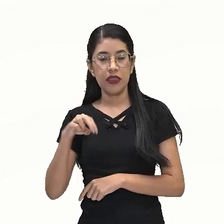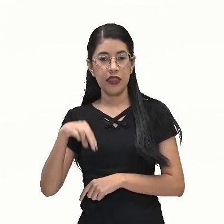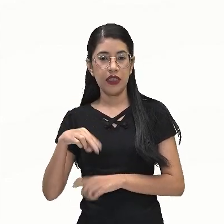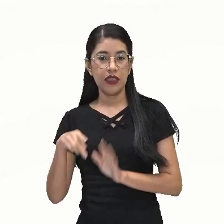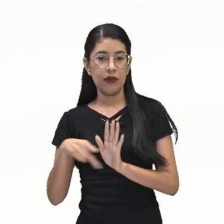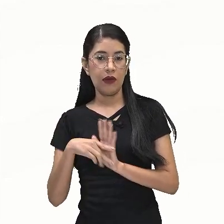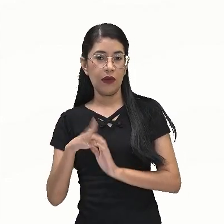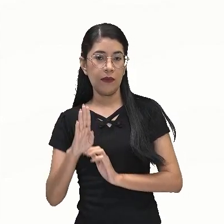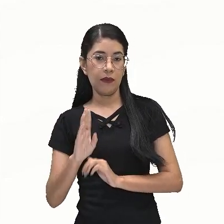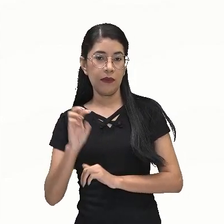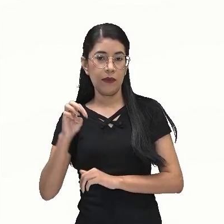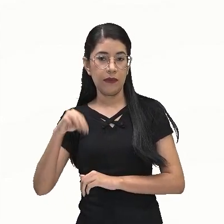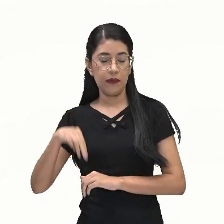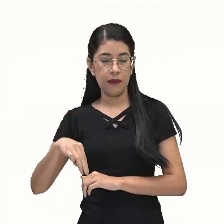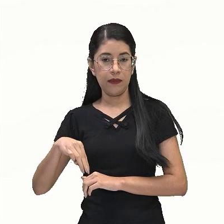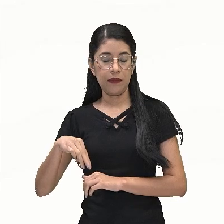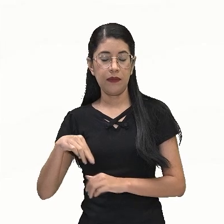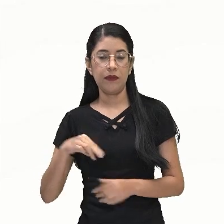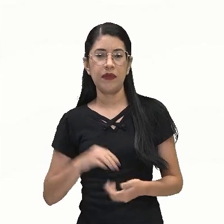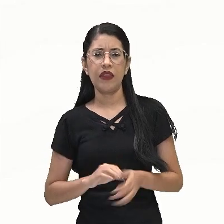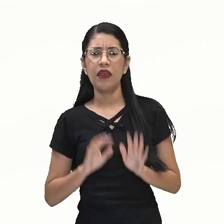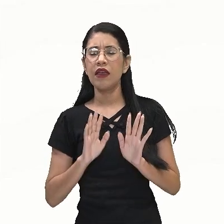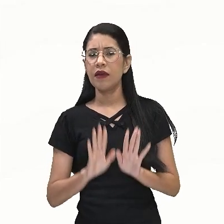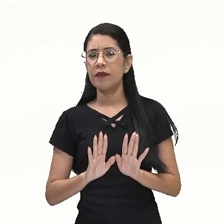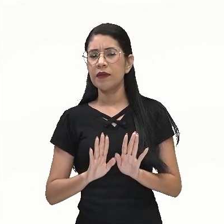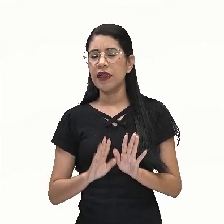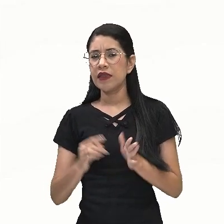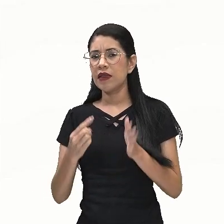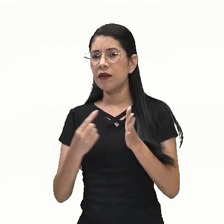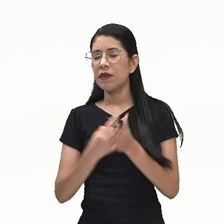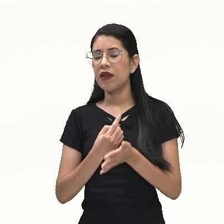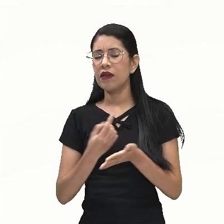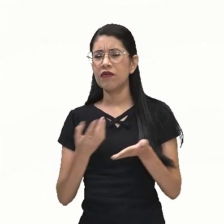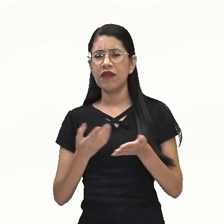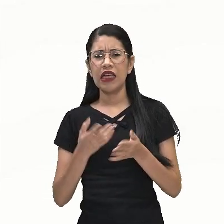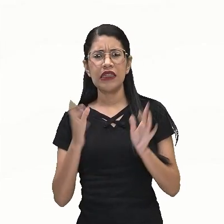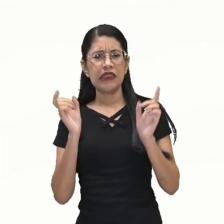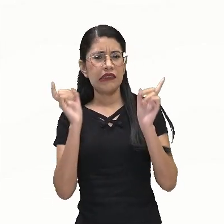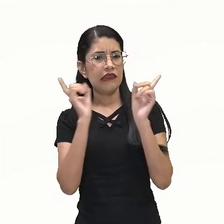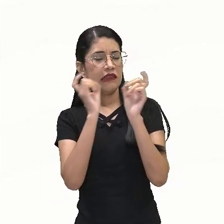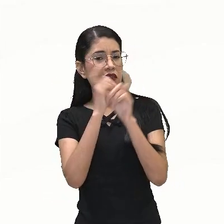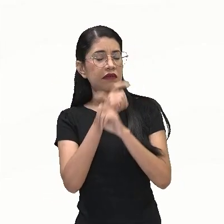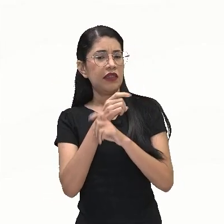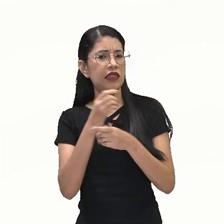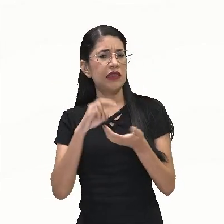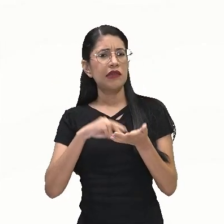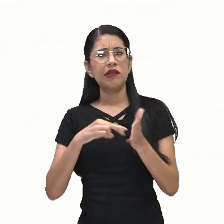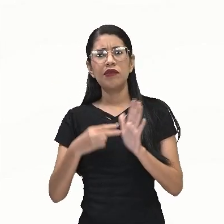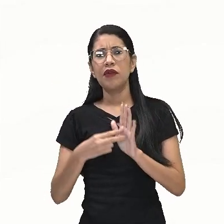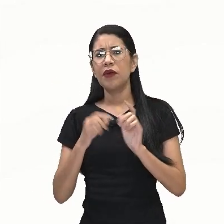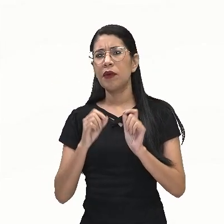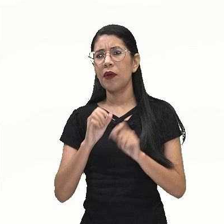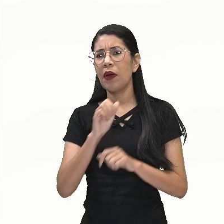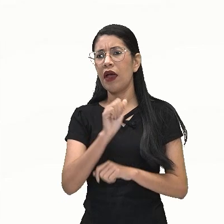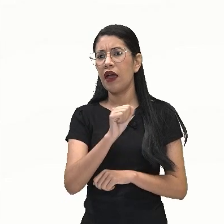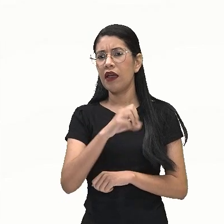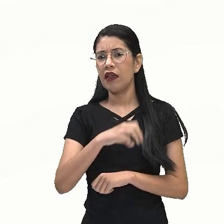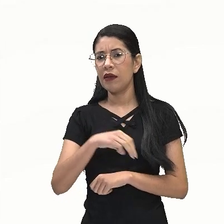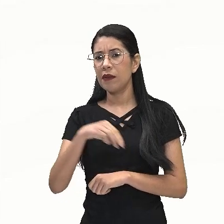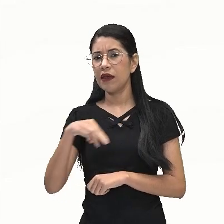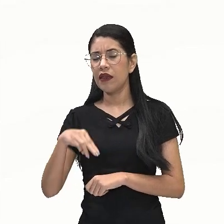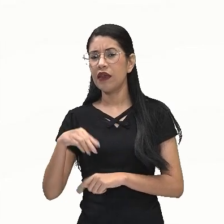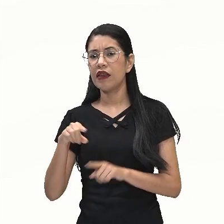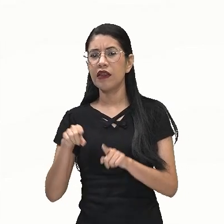igual a BM. Você pode pensar agora, né, professor, agora lascou tudo. O que significa o AMN, o